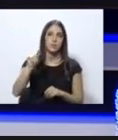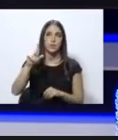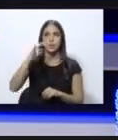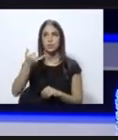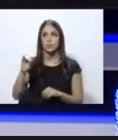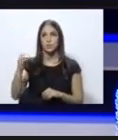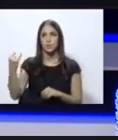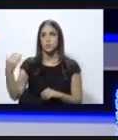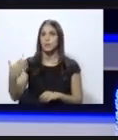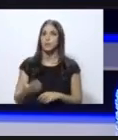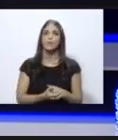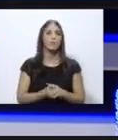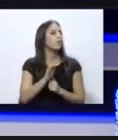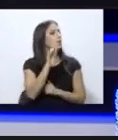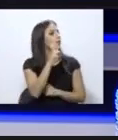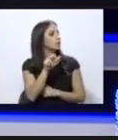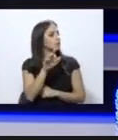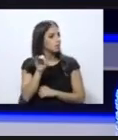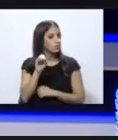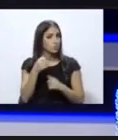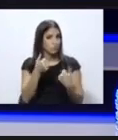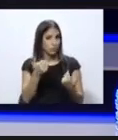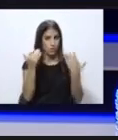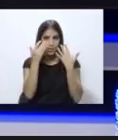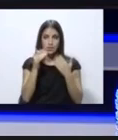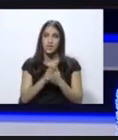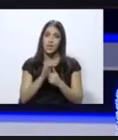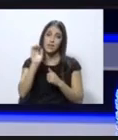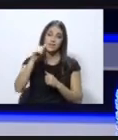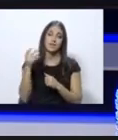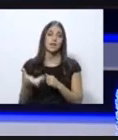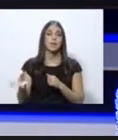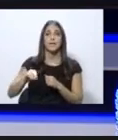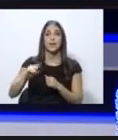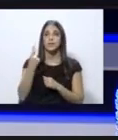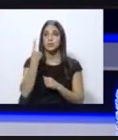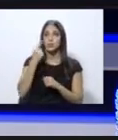2020-2021. Francisco, uma boa notícia. Sim, é mais um jogador